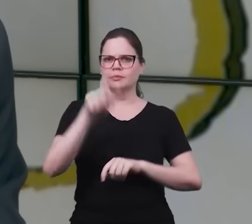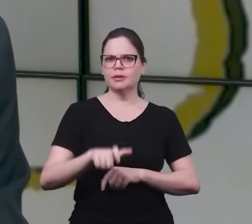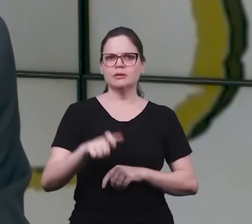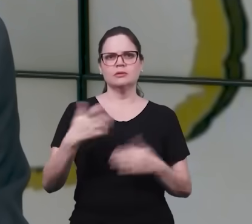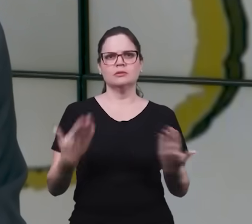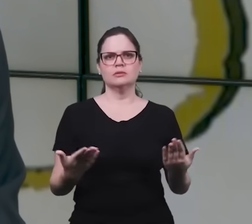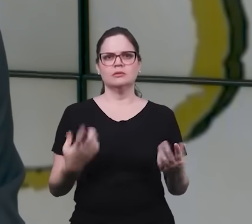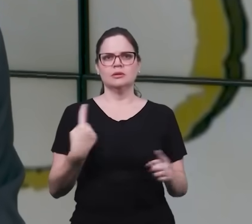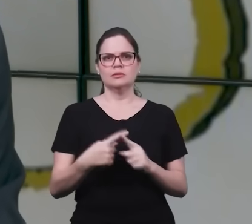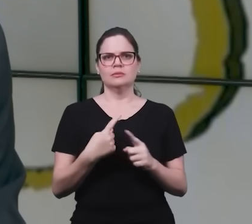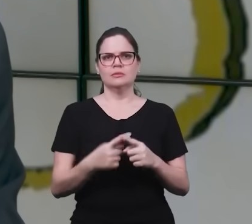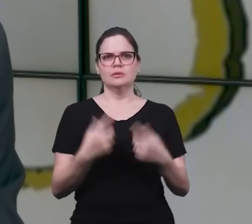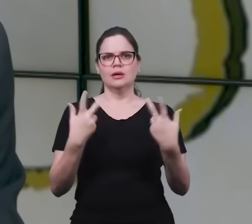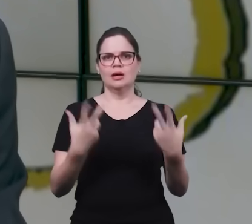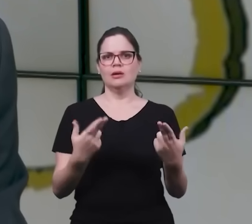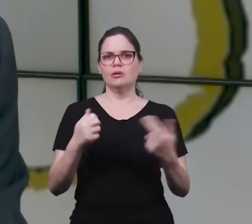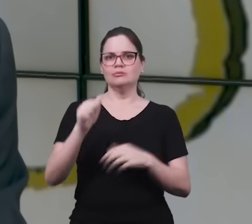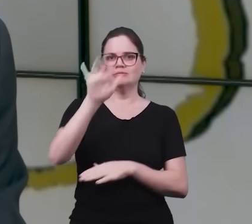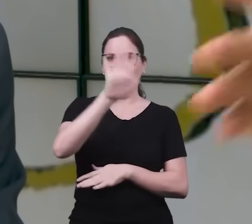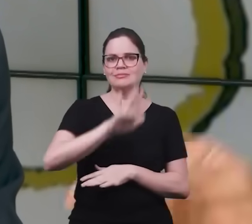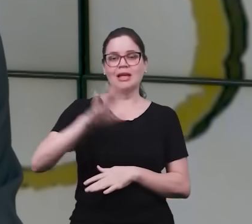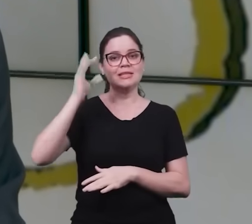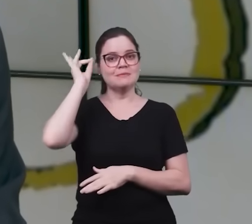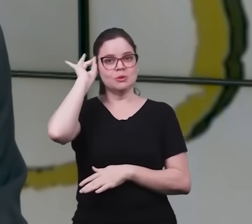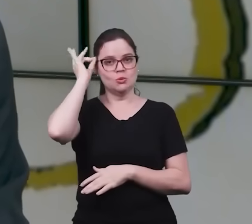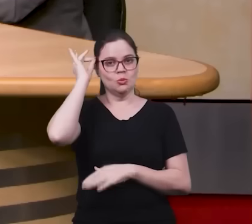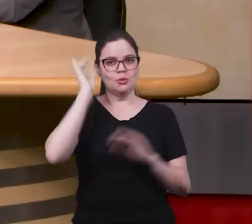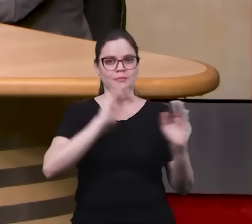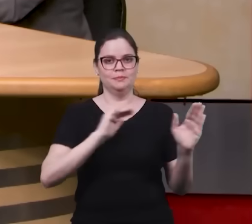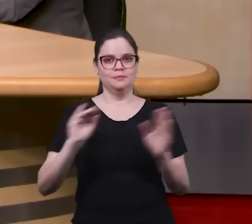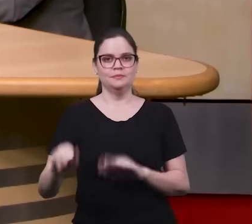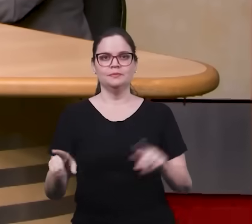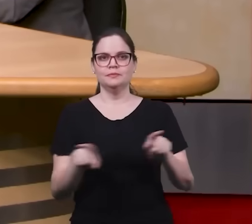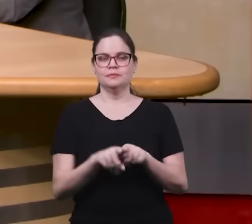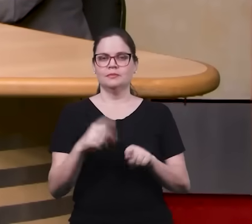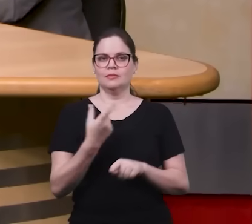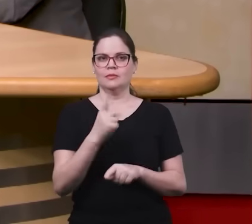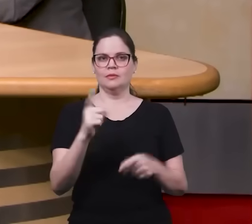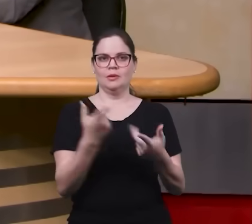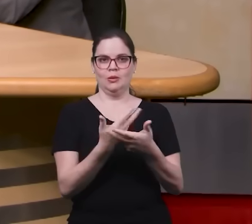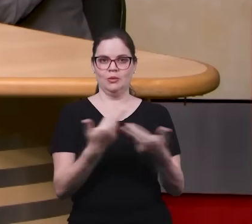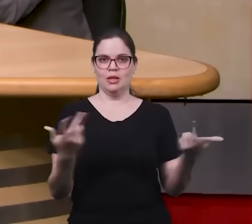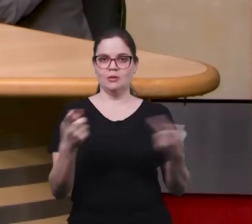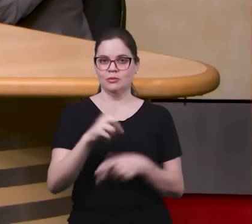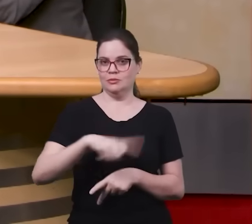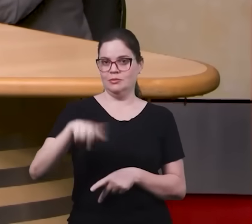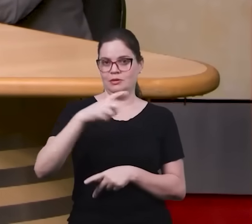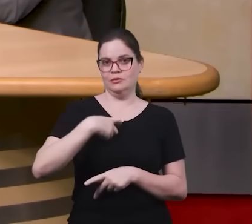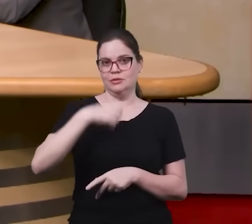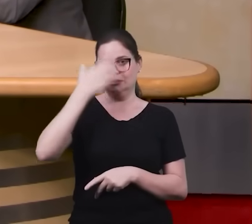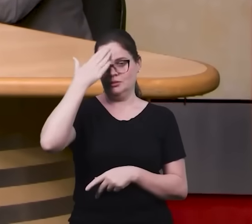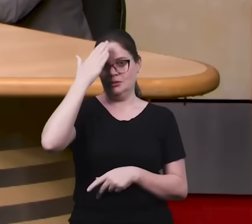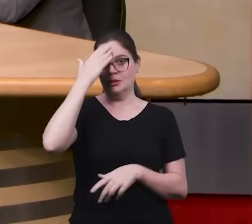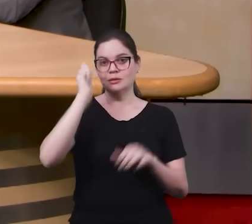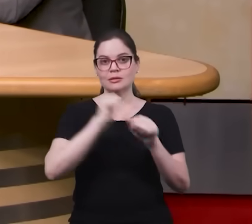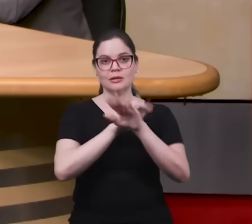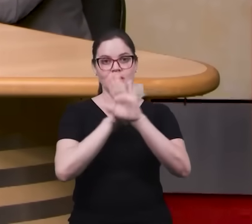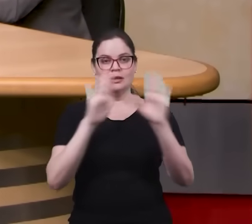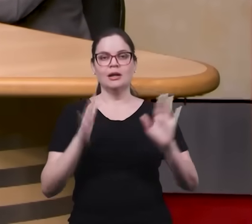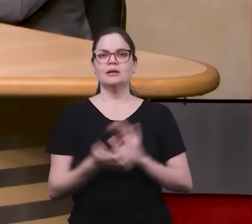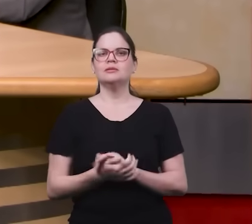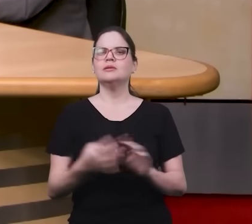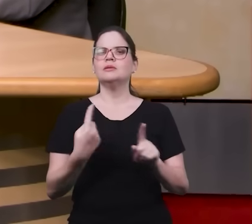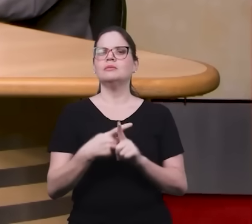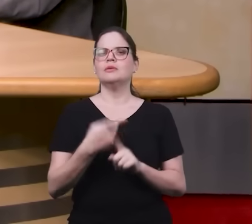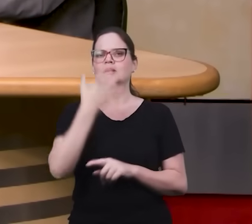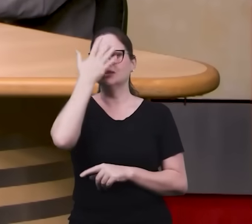pessoa, porque realmente é algo que acontece no mundo espiritual. Né? Exato. Agora, outra coisa, Sérgio, e para os irmãos que estão ouvindo entenderem, porque os